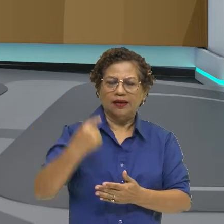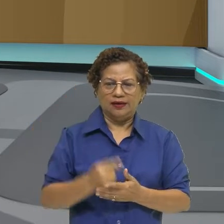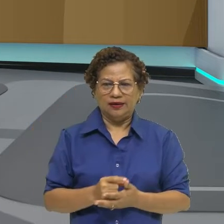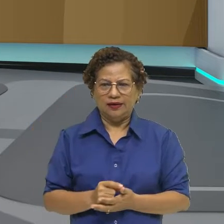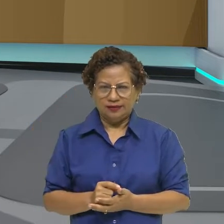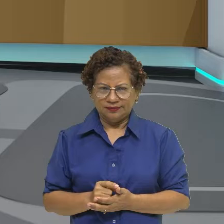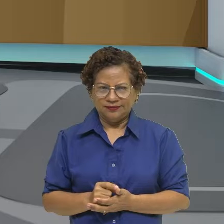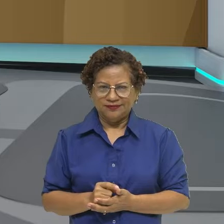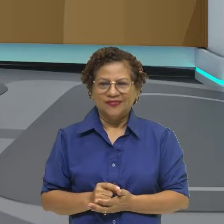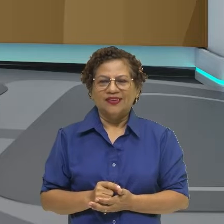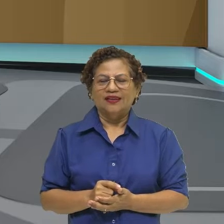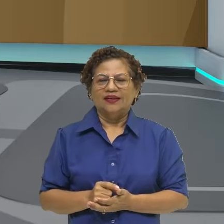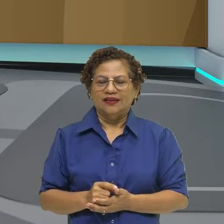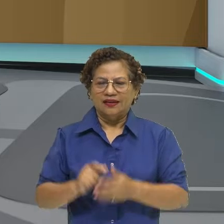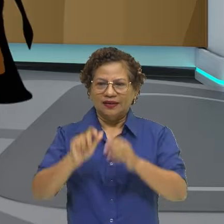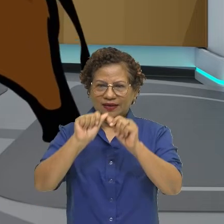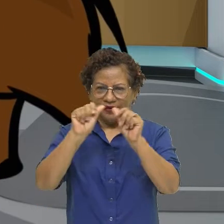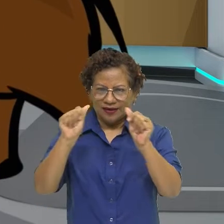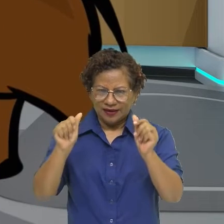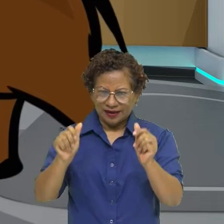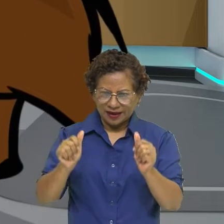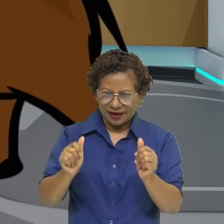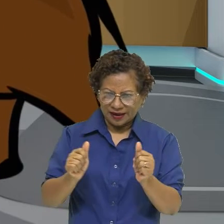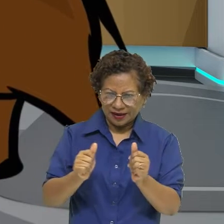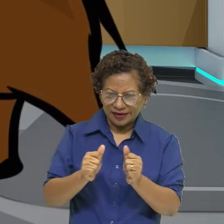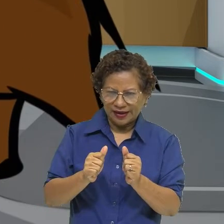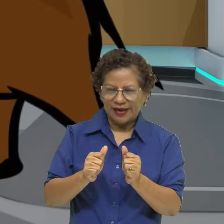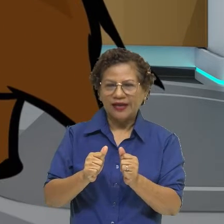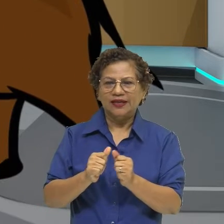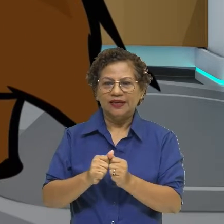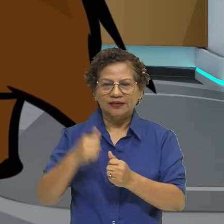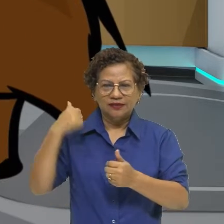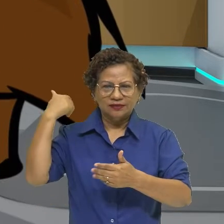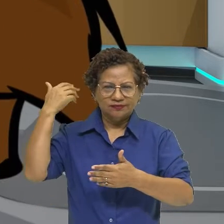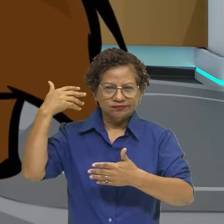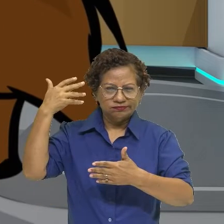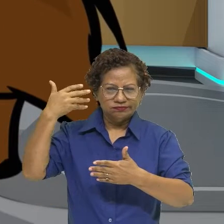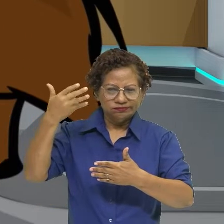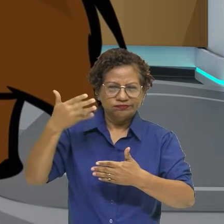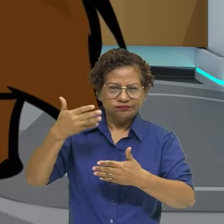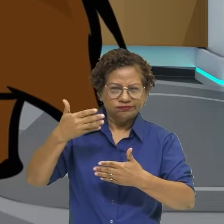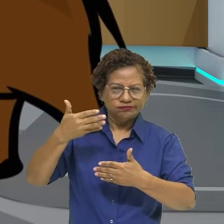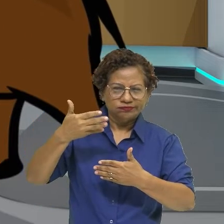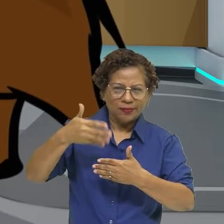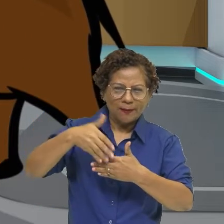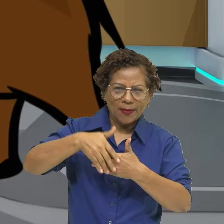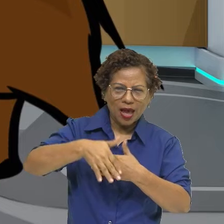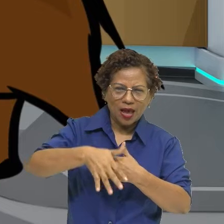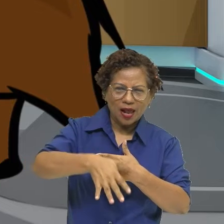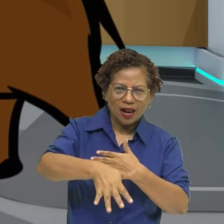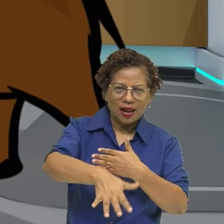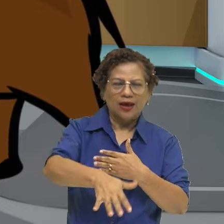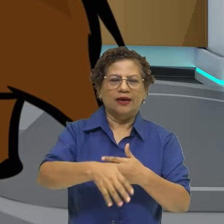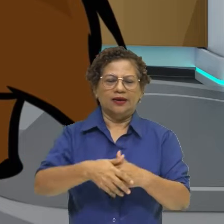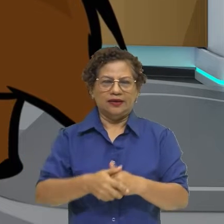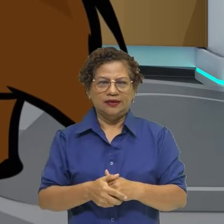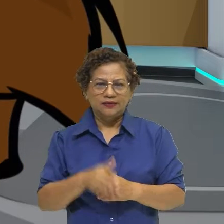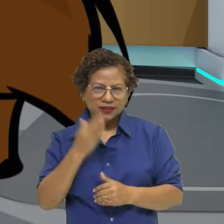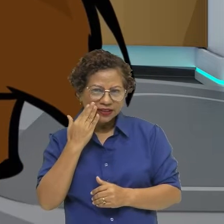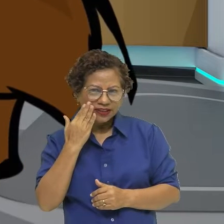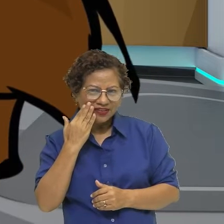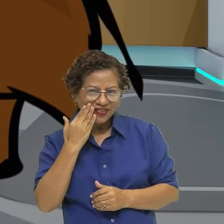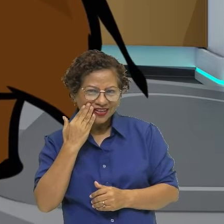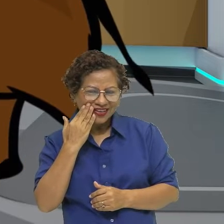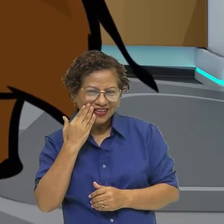na pré-história. Certo? Então, eu trouxe para vocês aqui, né, esse exemplo aqui para vocês de um